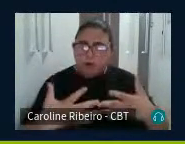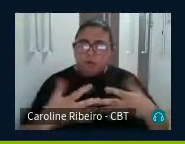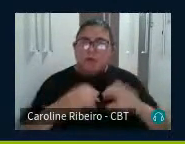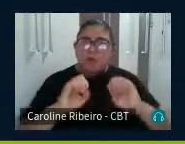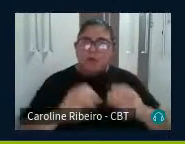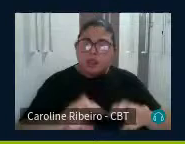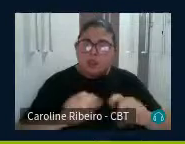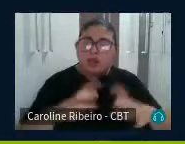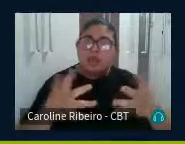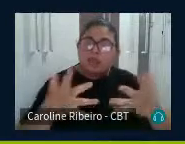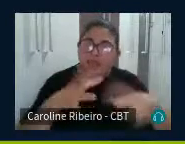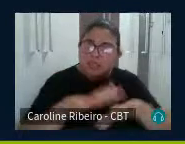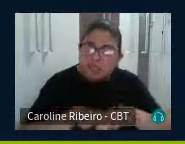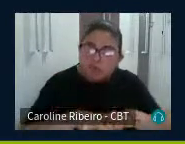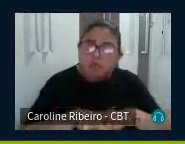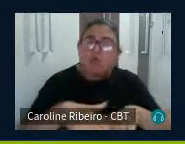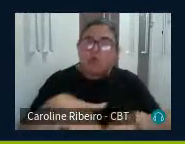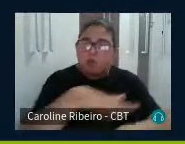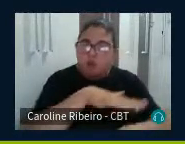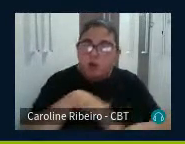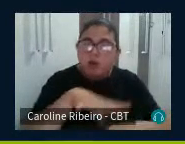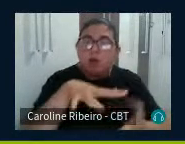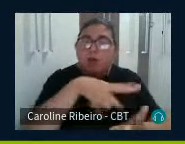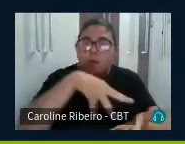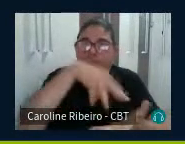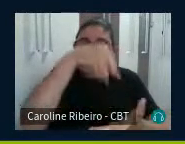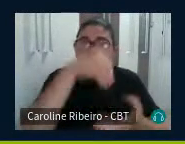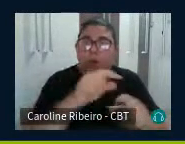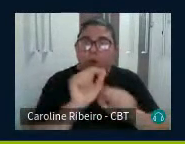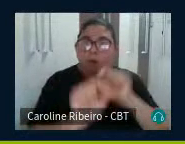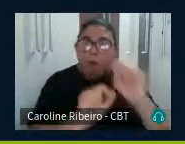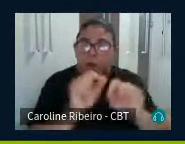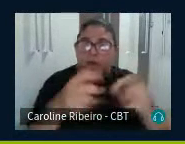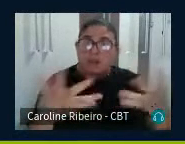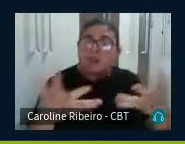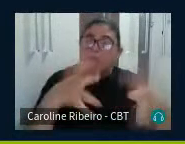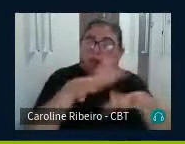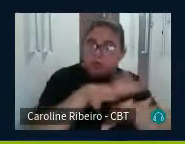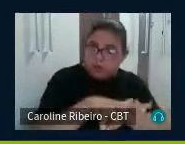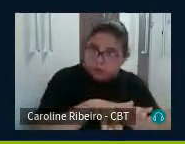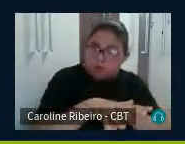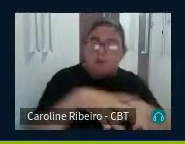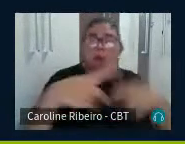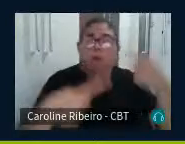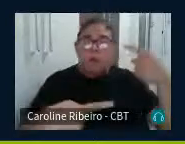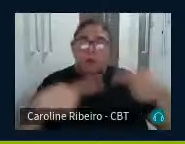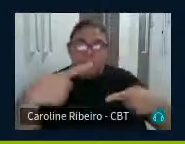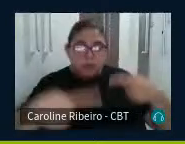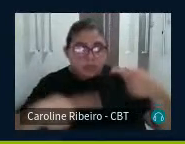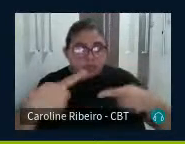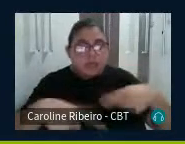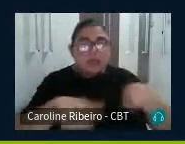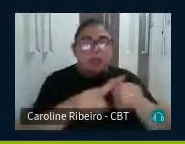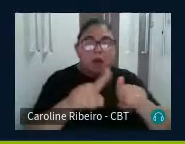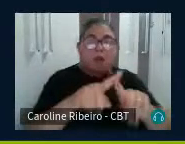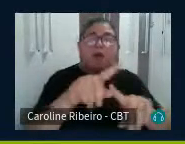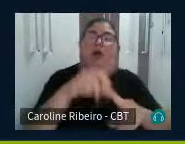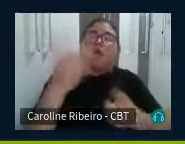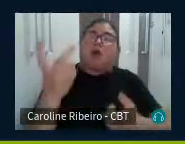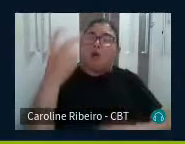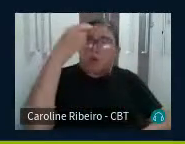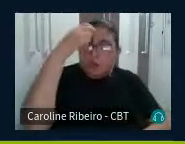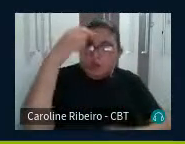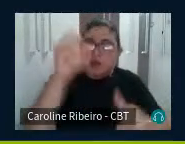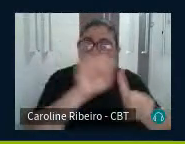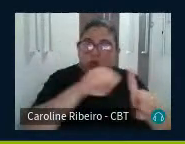inclusiva busca, o NAPNE busca a educação inclusiva, uma ação política, cultural,